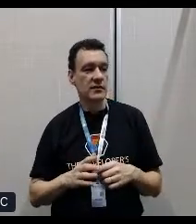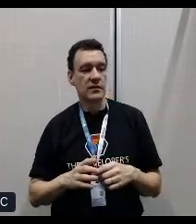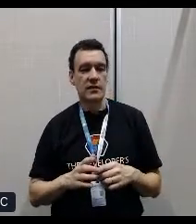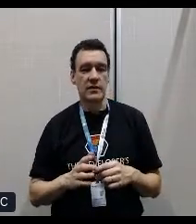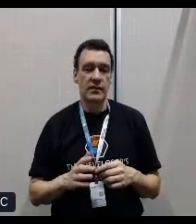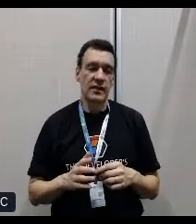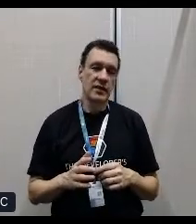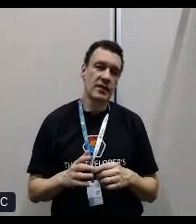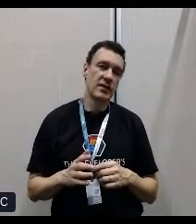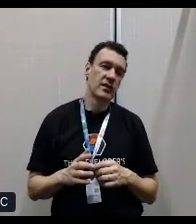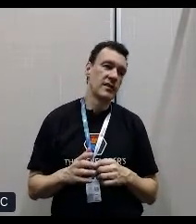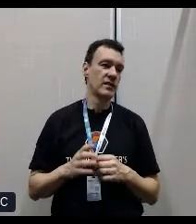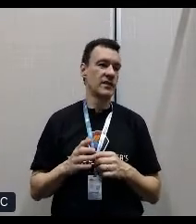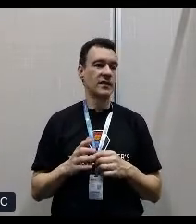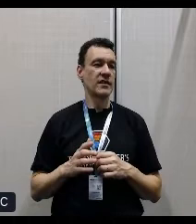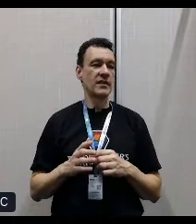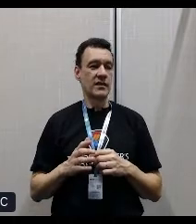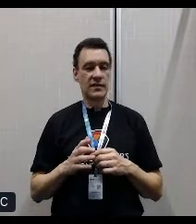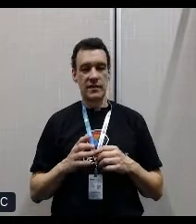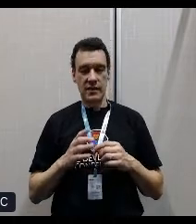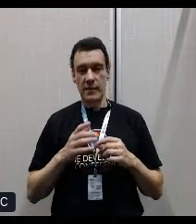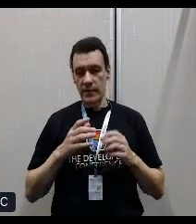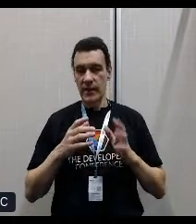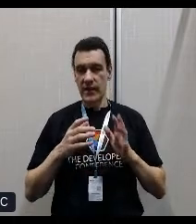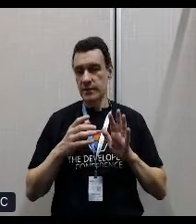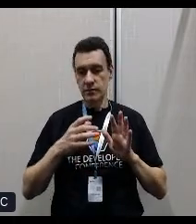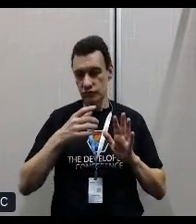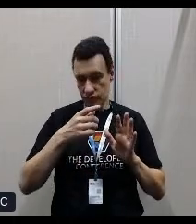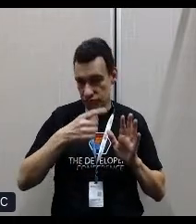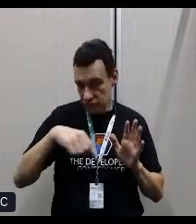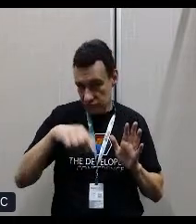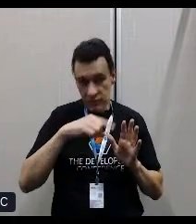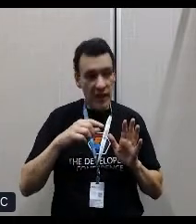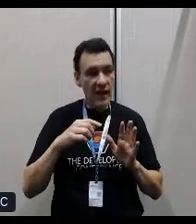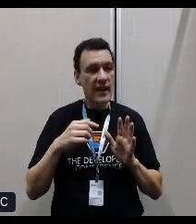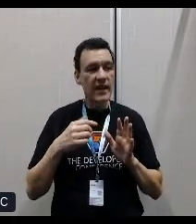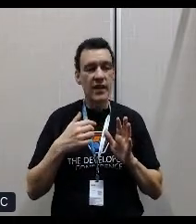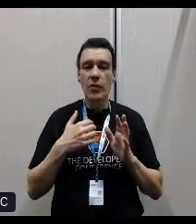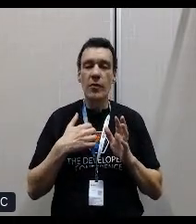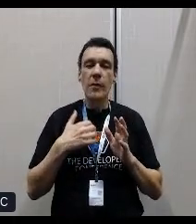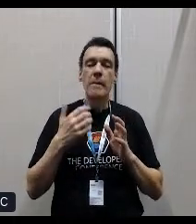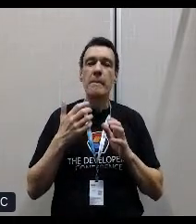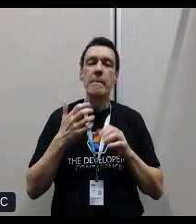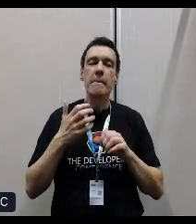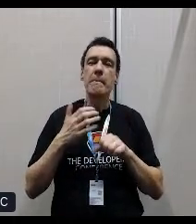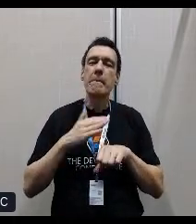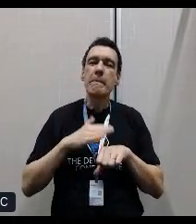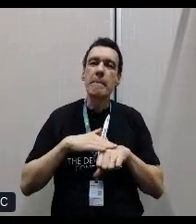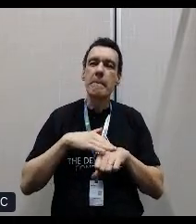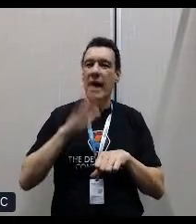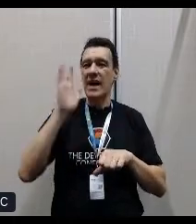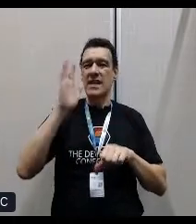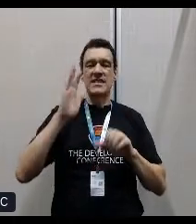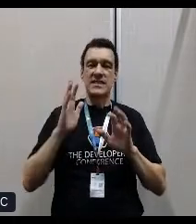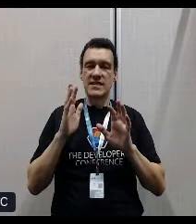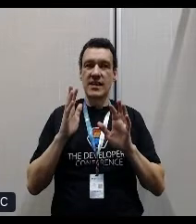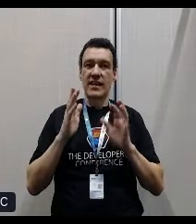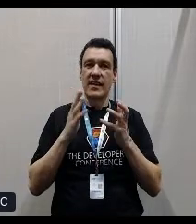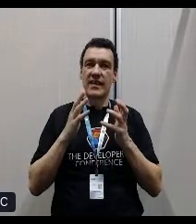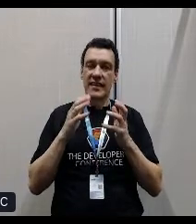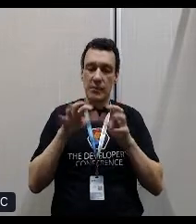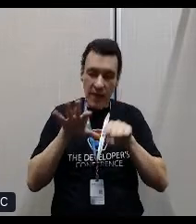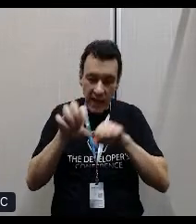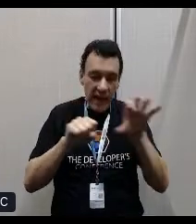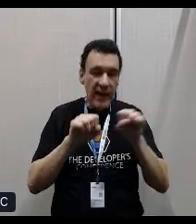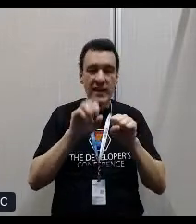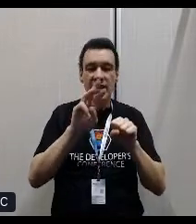dizer, não, eu quero preencher aqui o máximo que eu puder da WCAG e acabar atropelando isso. E daí a gente